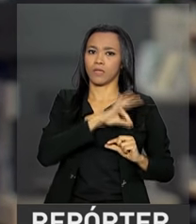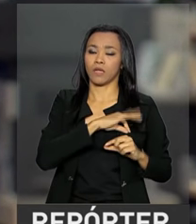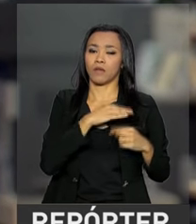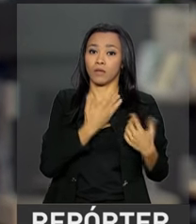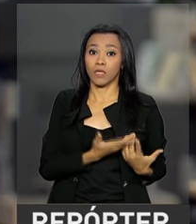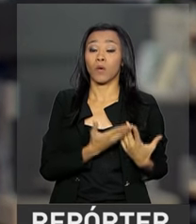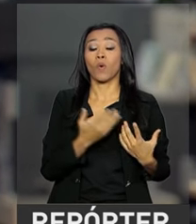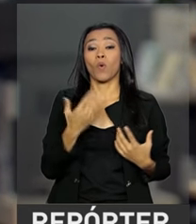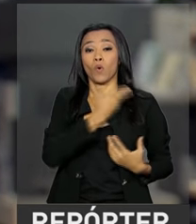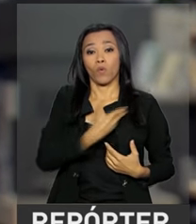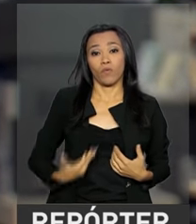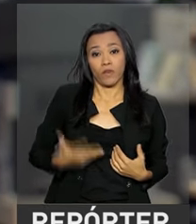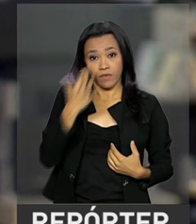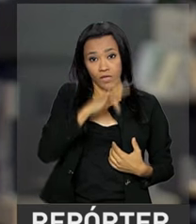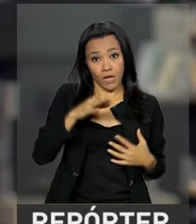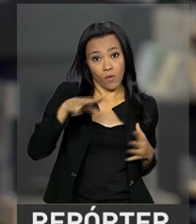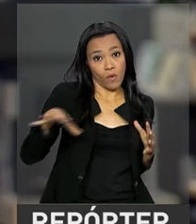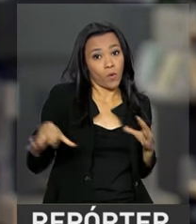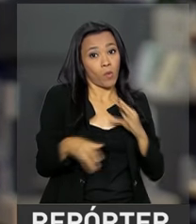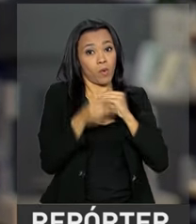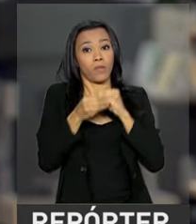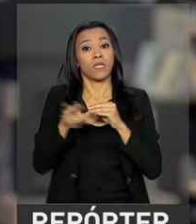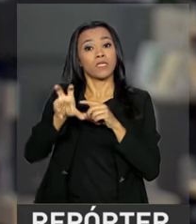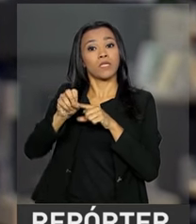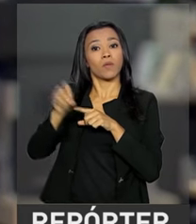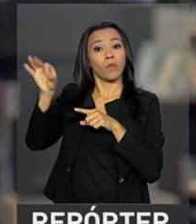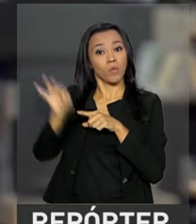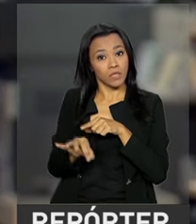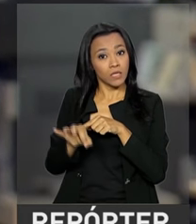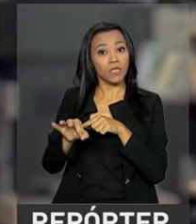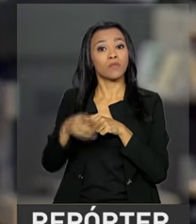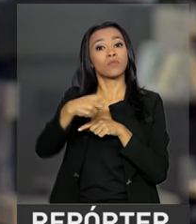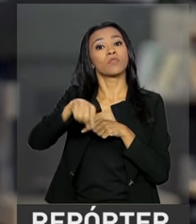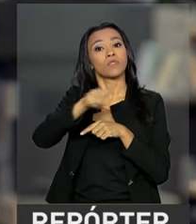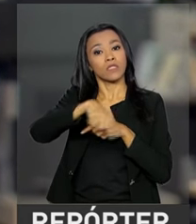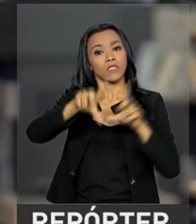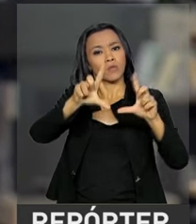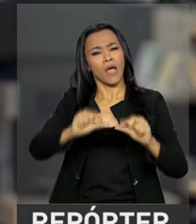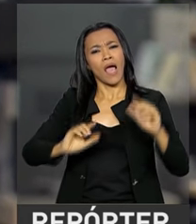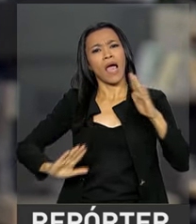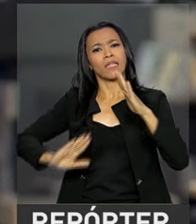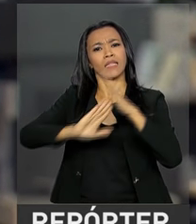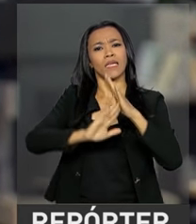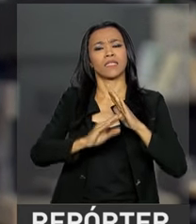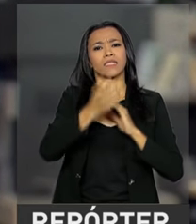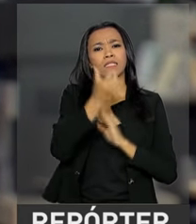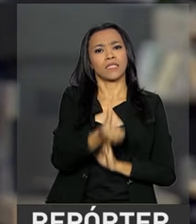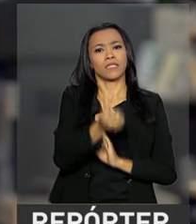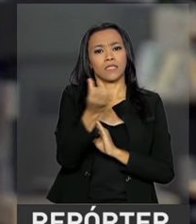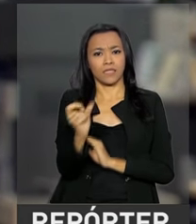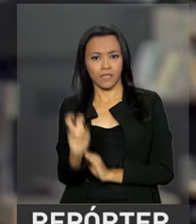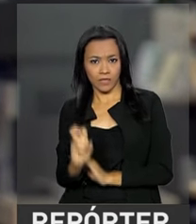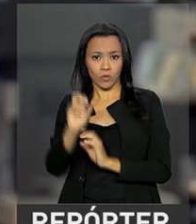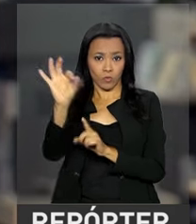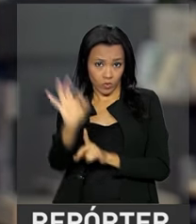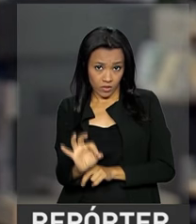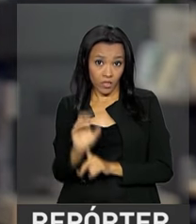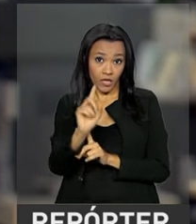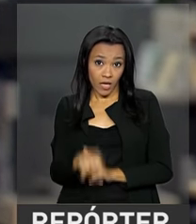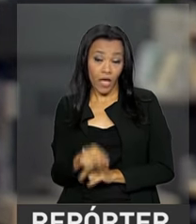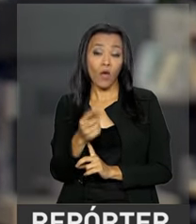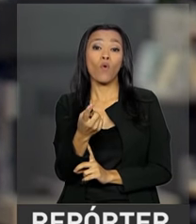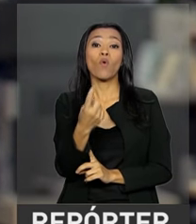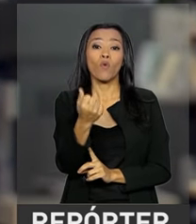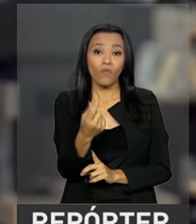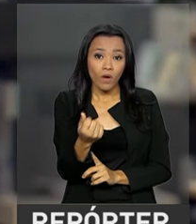complementa 50% do valor reduzido da renda desses trabalhadores até o teto de 65% do valor máximo da parcela